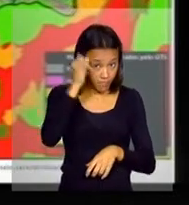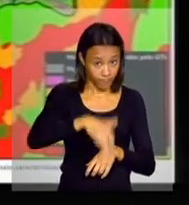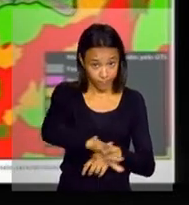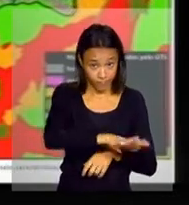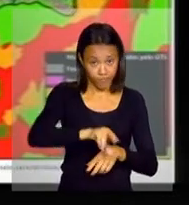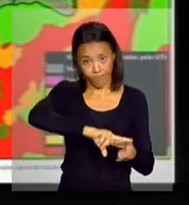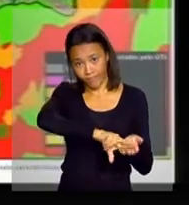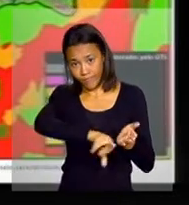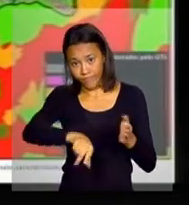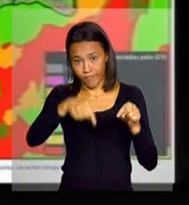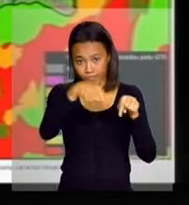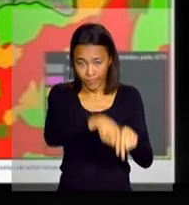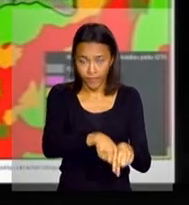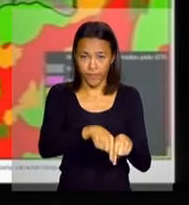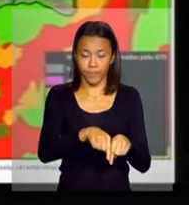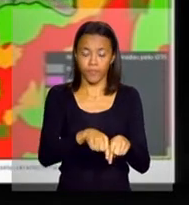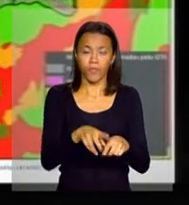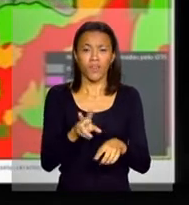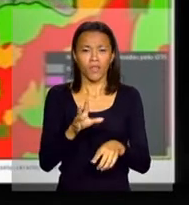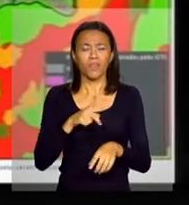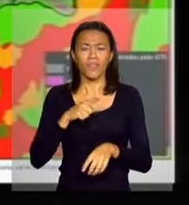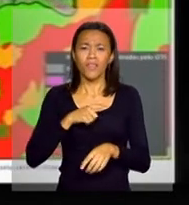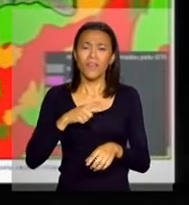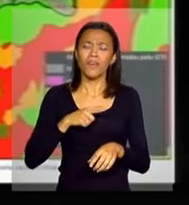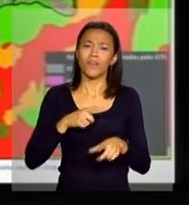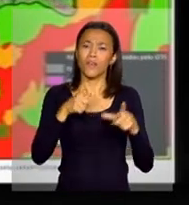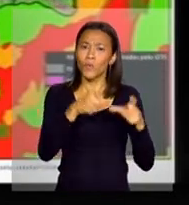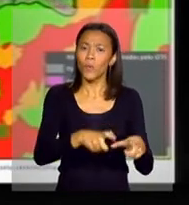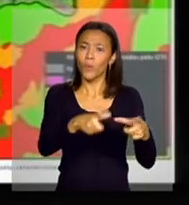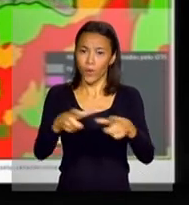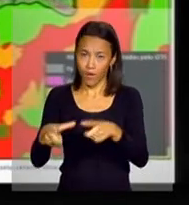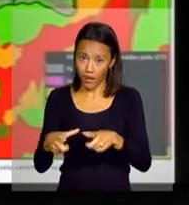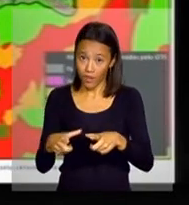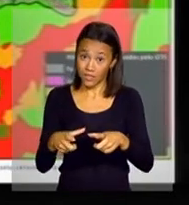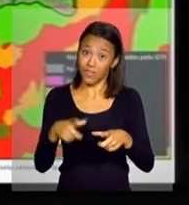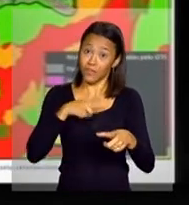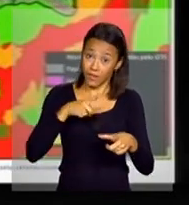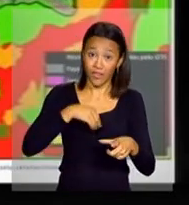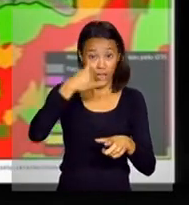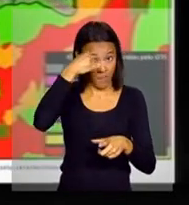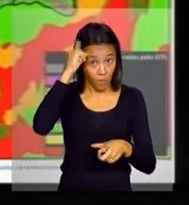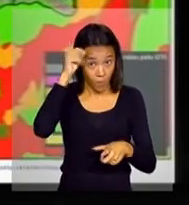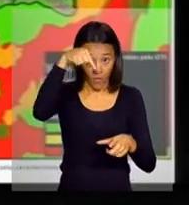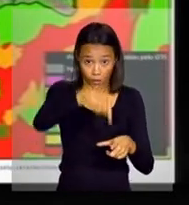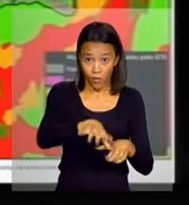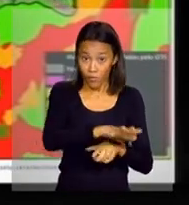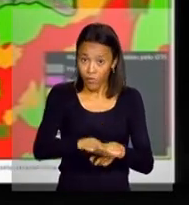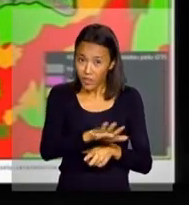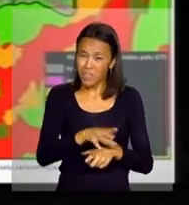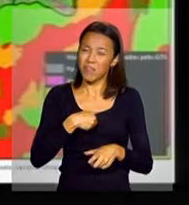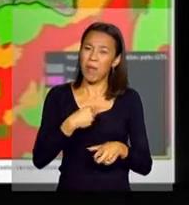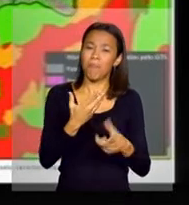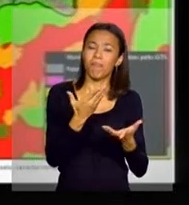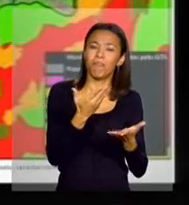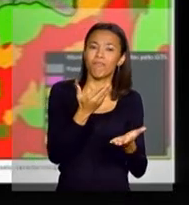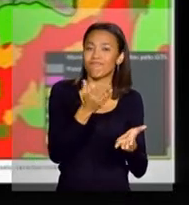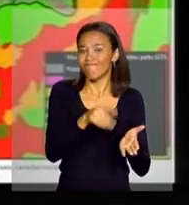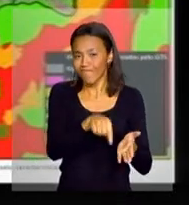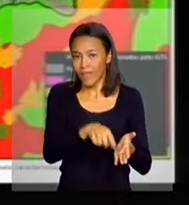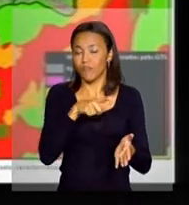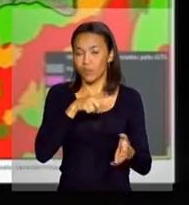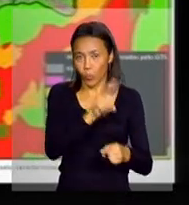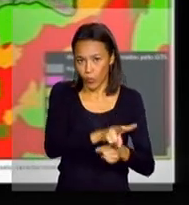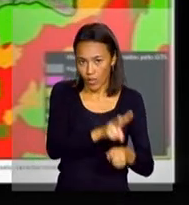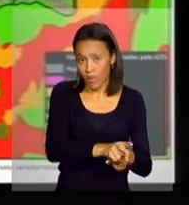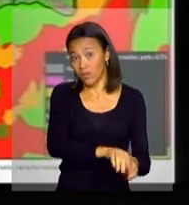Você vê, aqui tem áreas de hoje com gado, como essa daqui, que tem baixo potencial, e aqui tem pecuária,